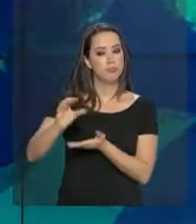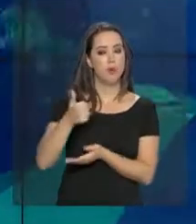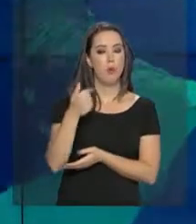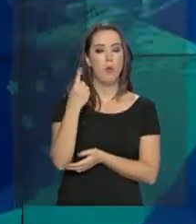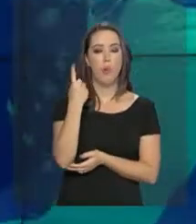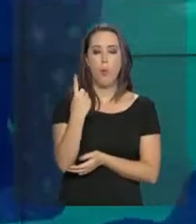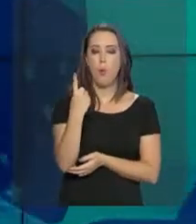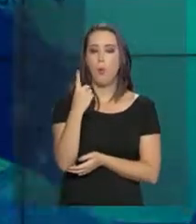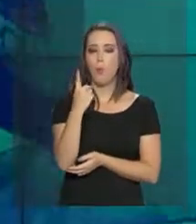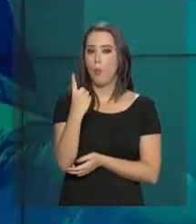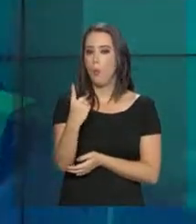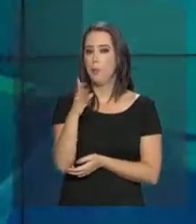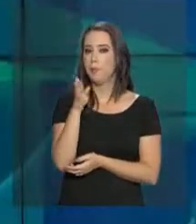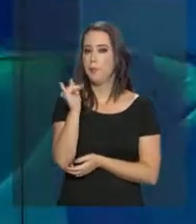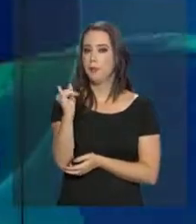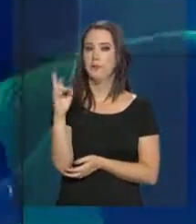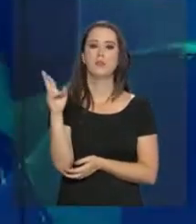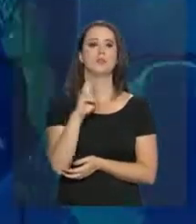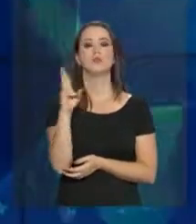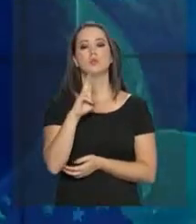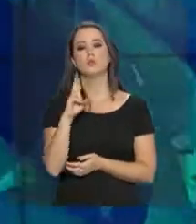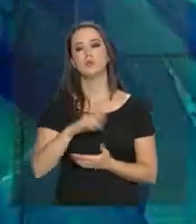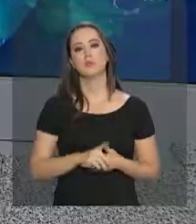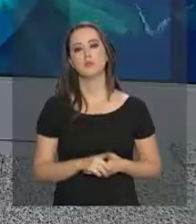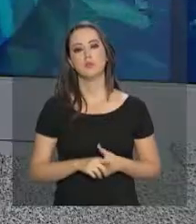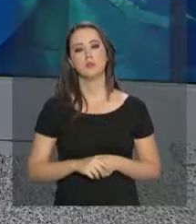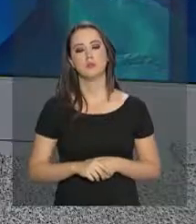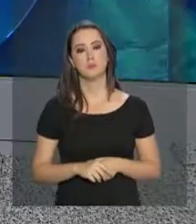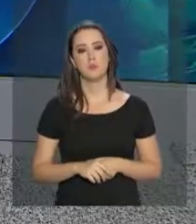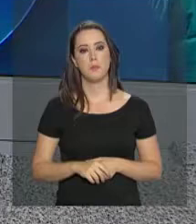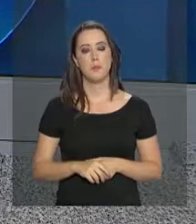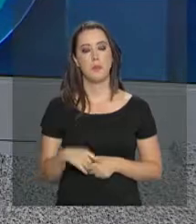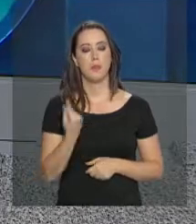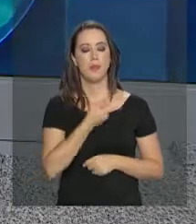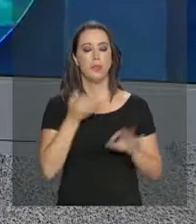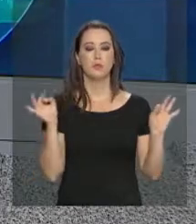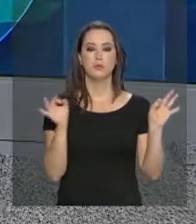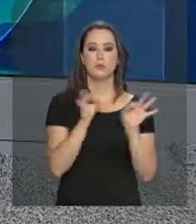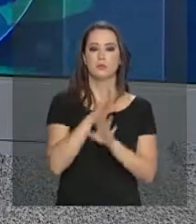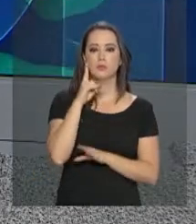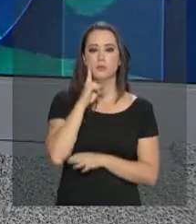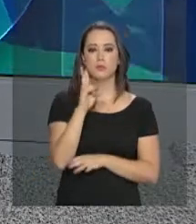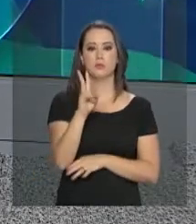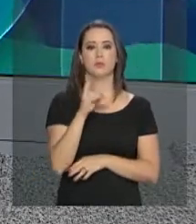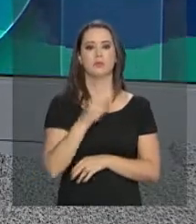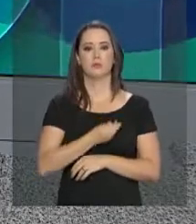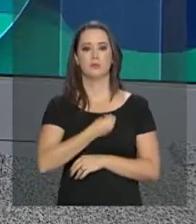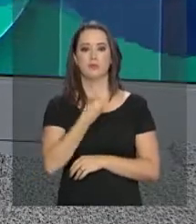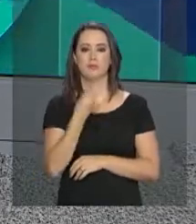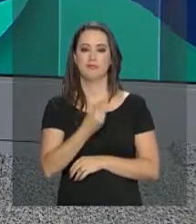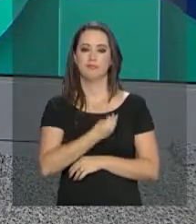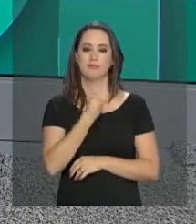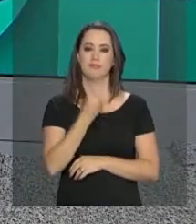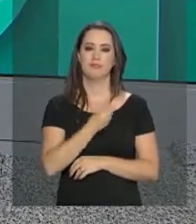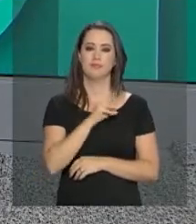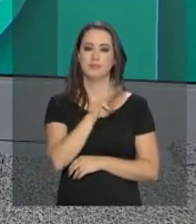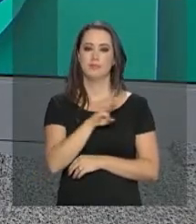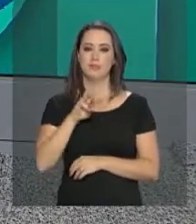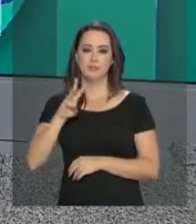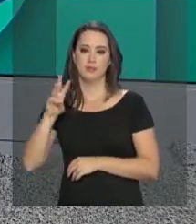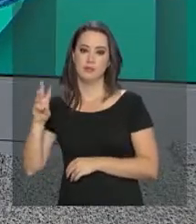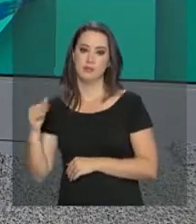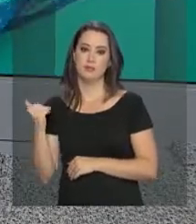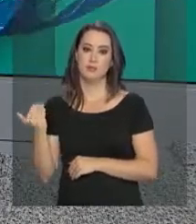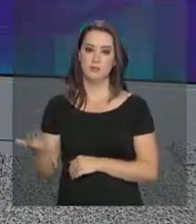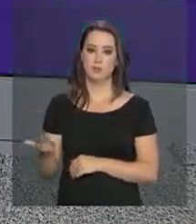de 1 bilhão e 900 milhões de reais nós ficamos por aqui você acompanha nossa programação ao vivo pelo